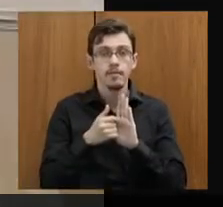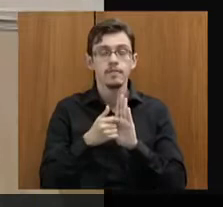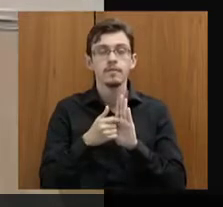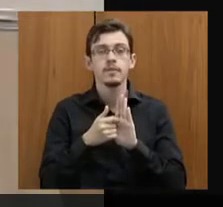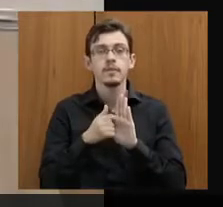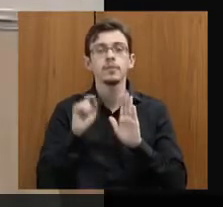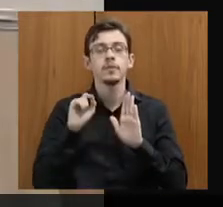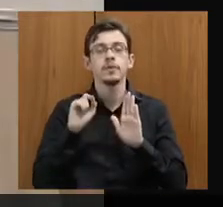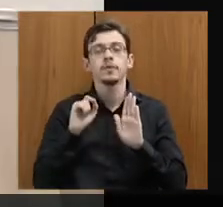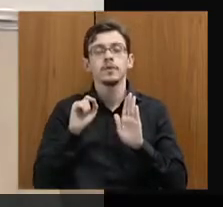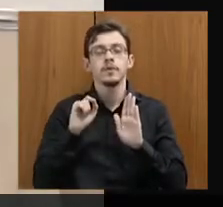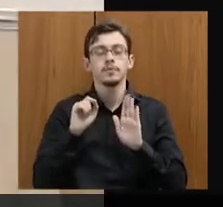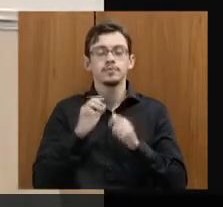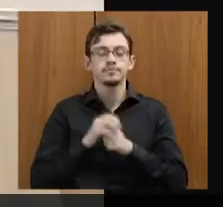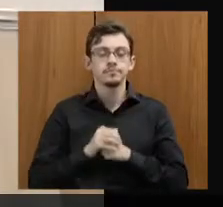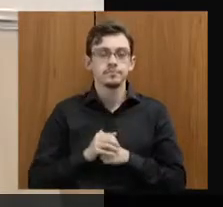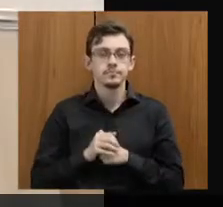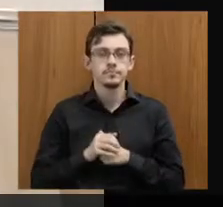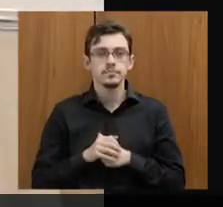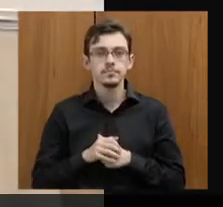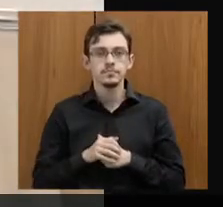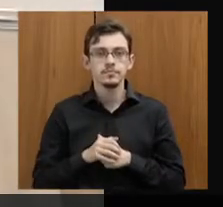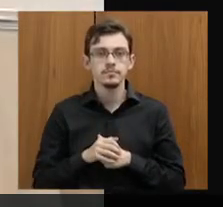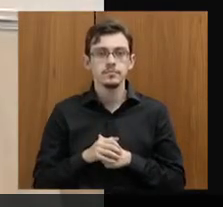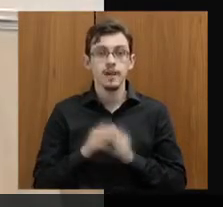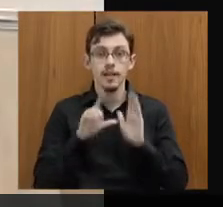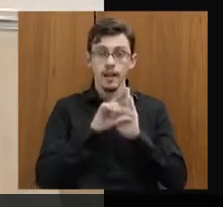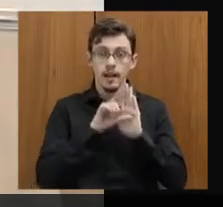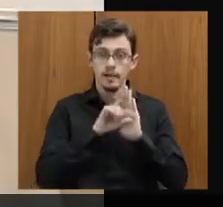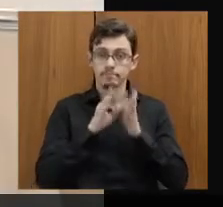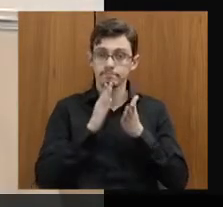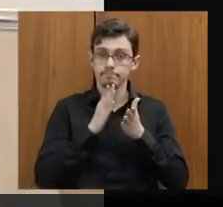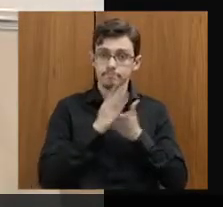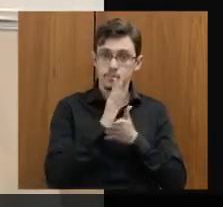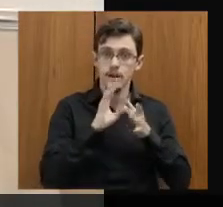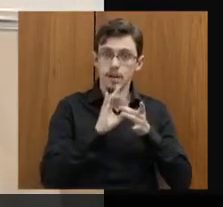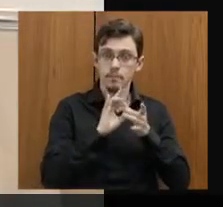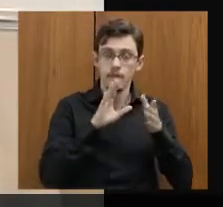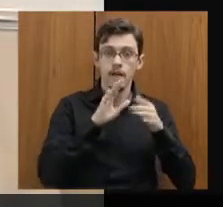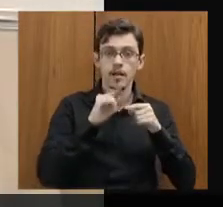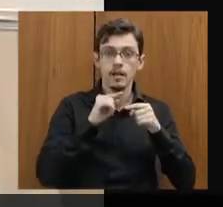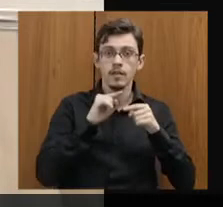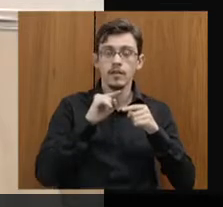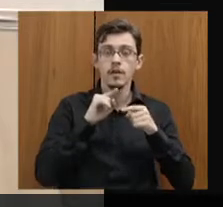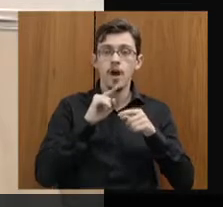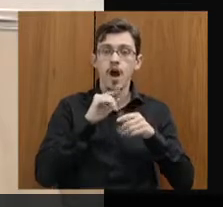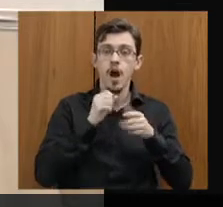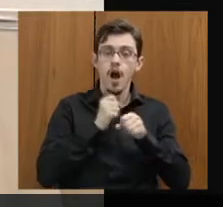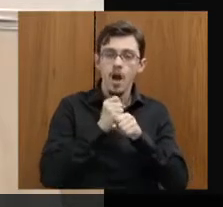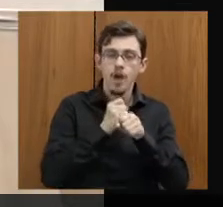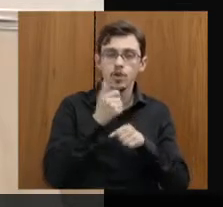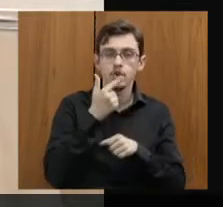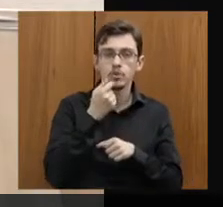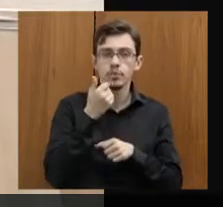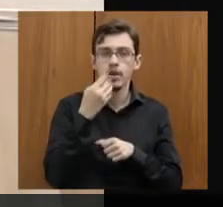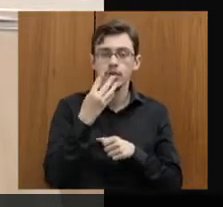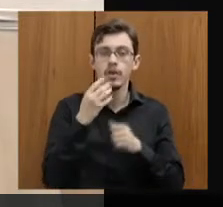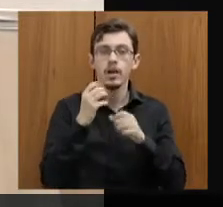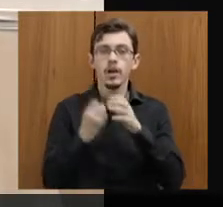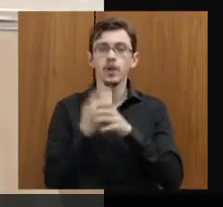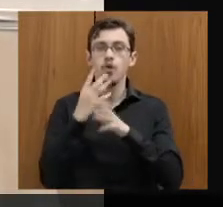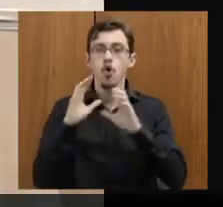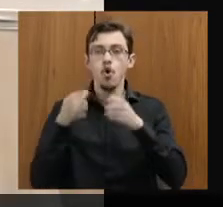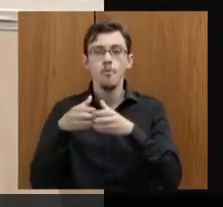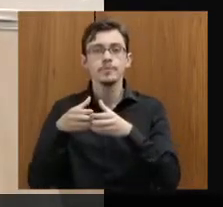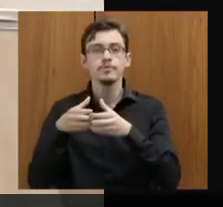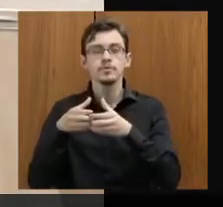logo após a a aprovação dessa lei no final do ano foi criado os dois muita coisa foi criada a comissão estadual